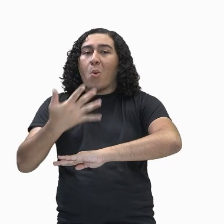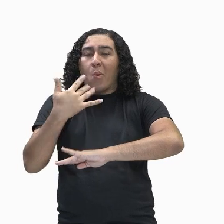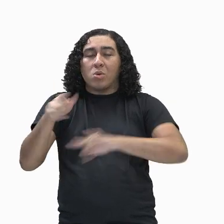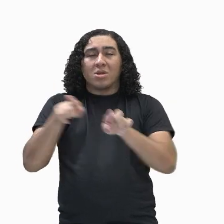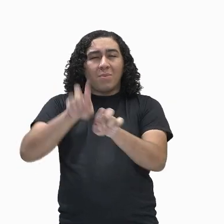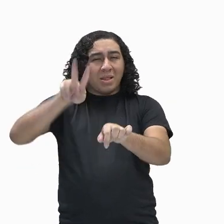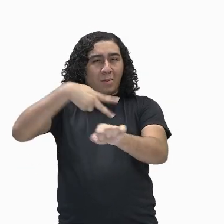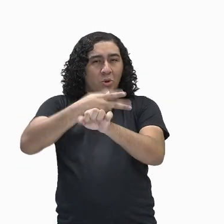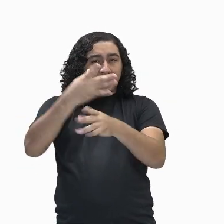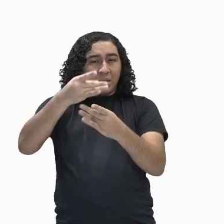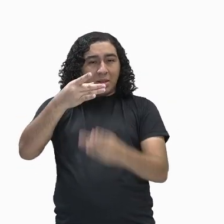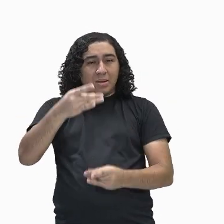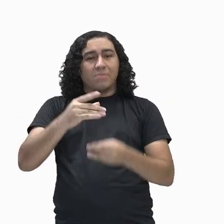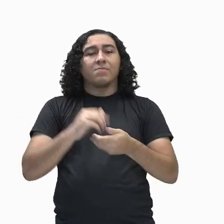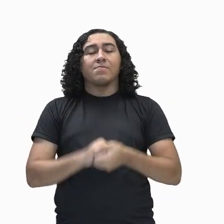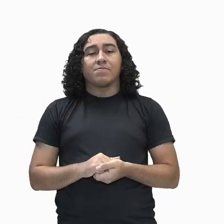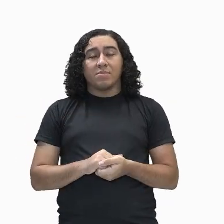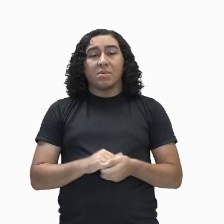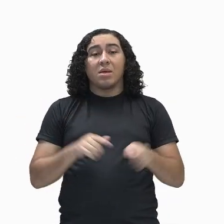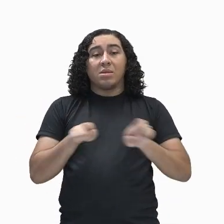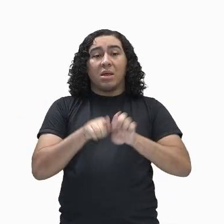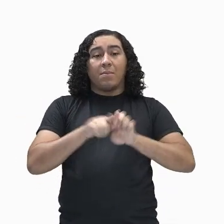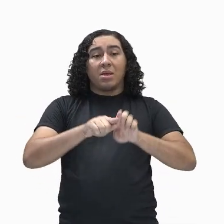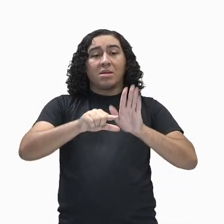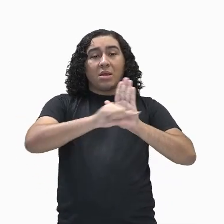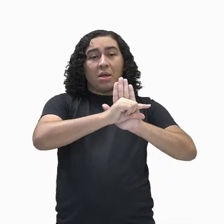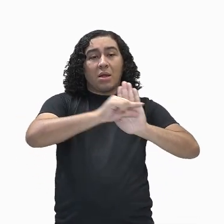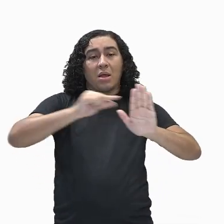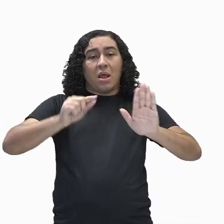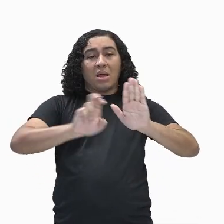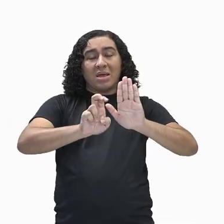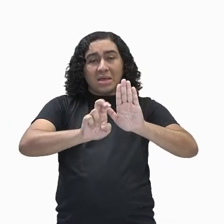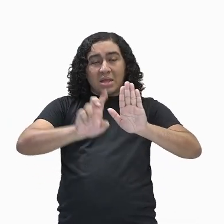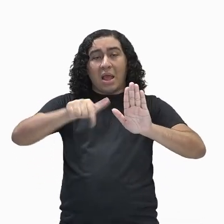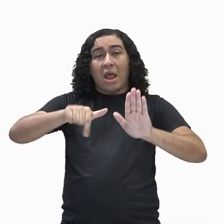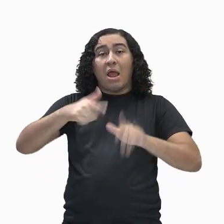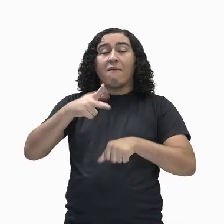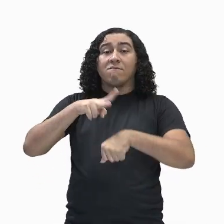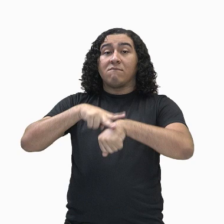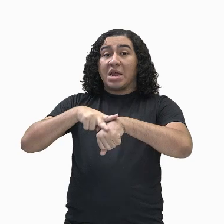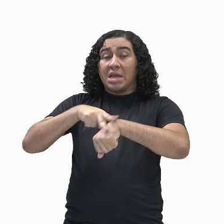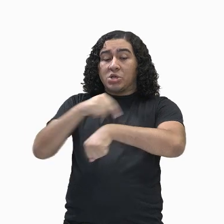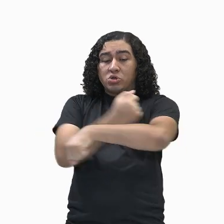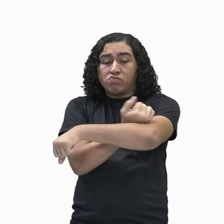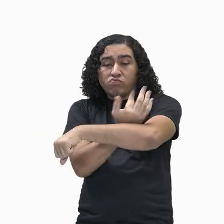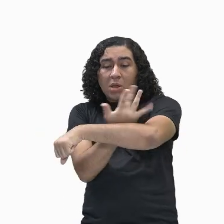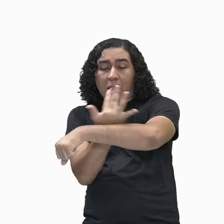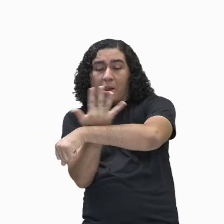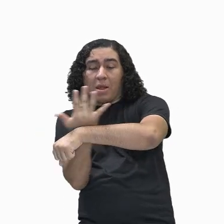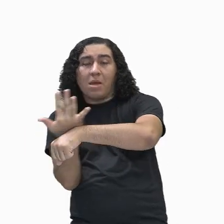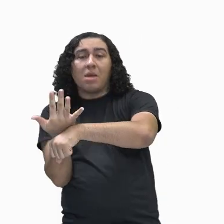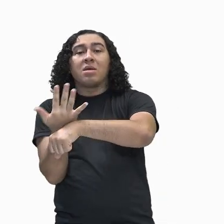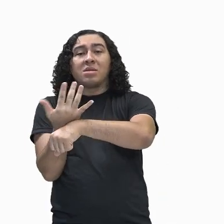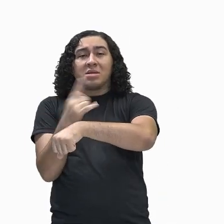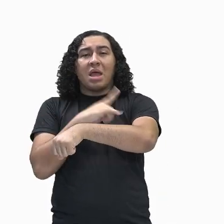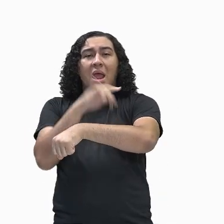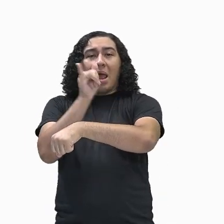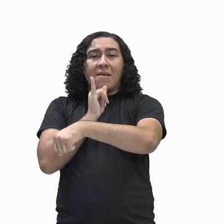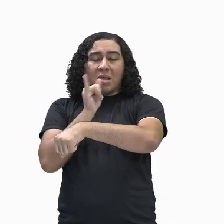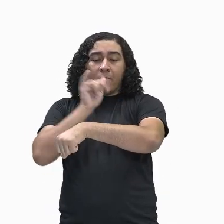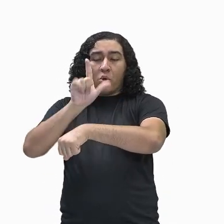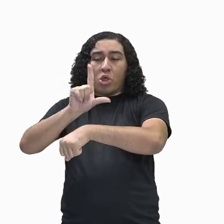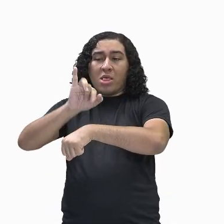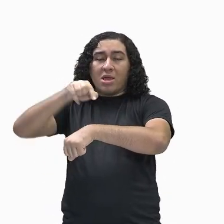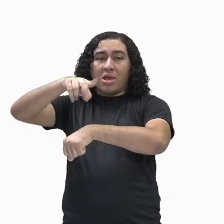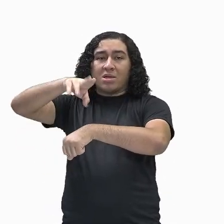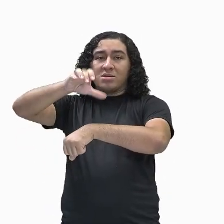pouquinho na nossa aula. Temos ainda as clorófitas, que são as algas verdes, né, que a gente vai ter aí como exemplo os líquens, são elas